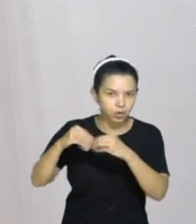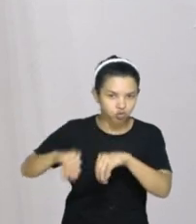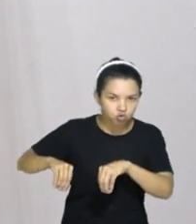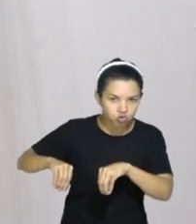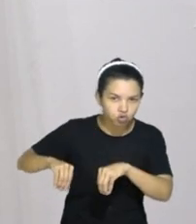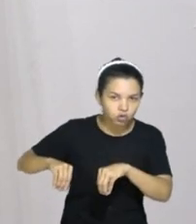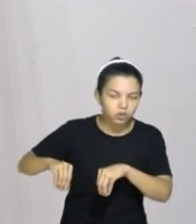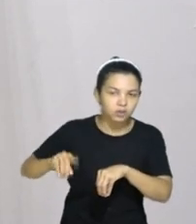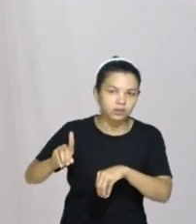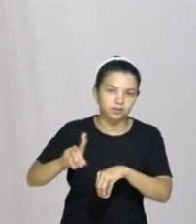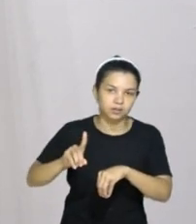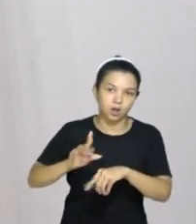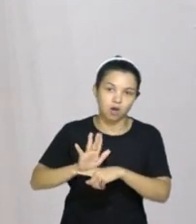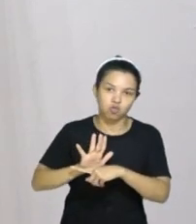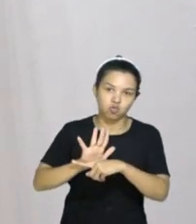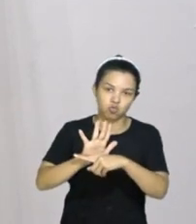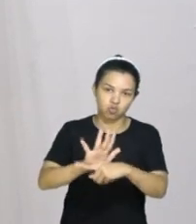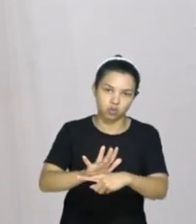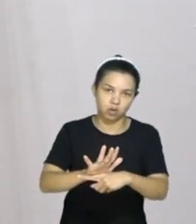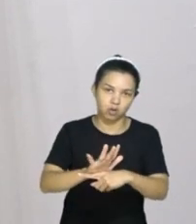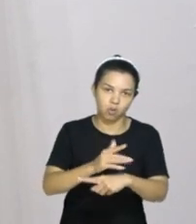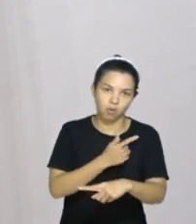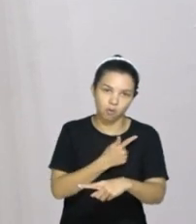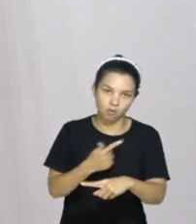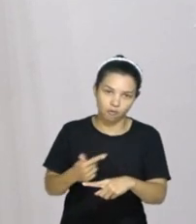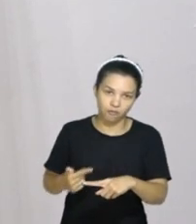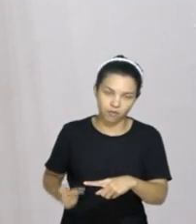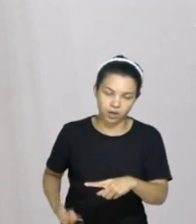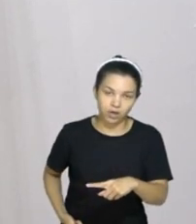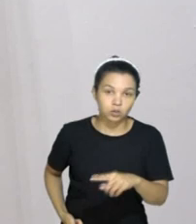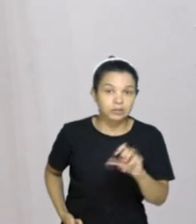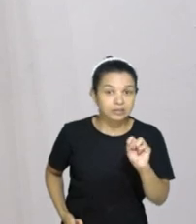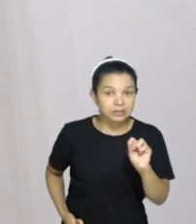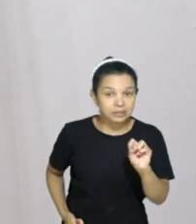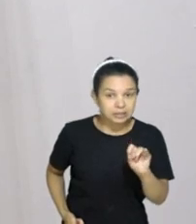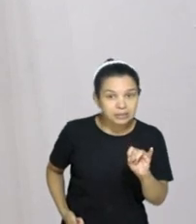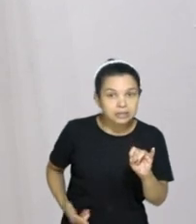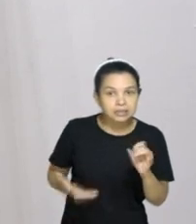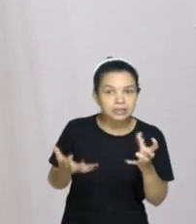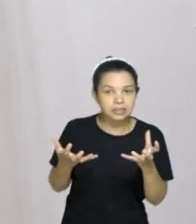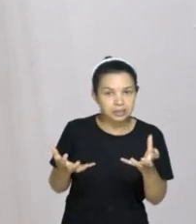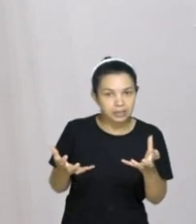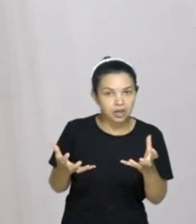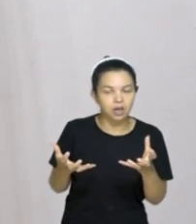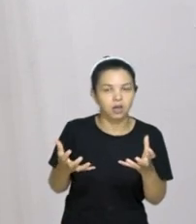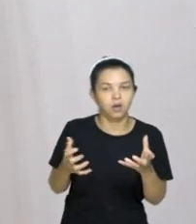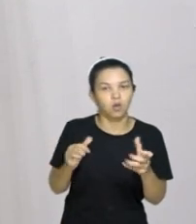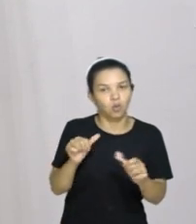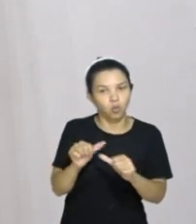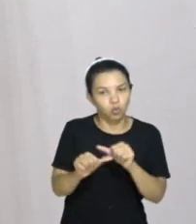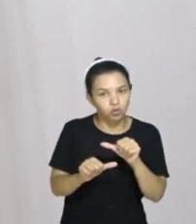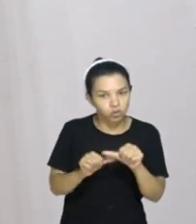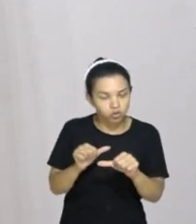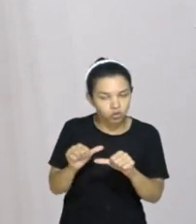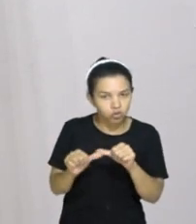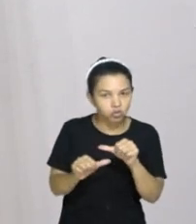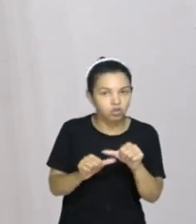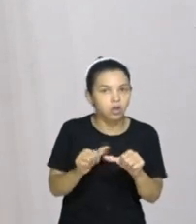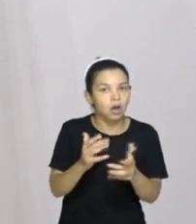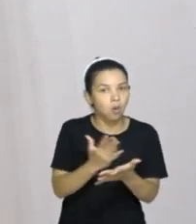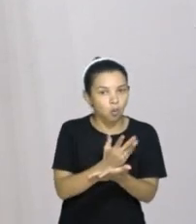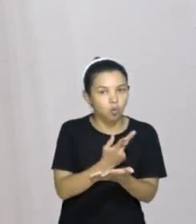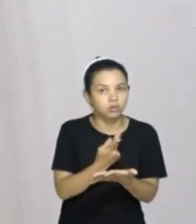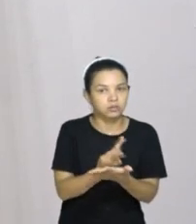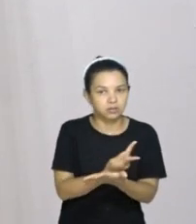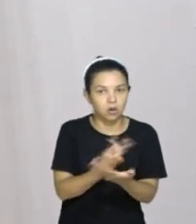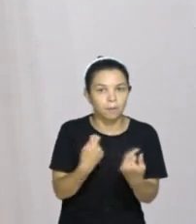o governo a se quiser corrigir fatos históricos e podem ser corrigidos para